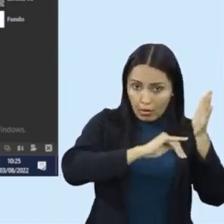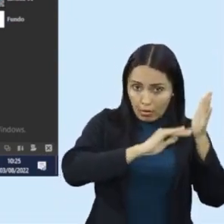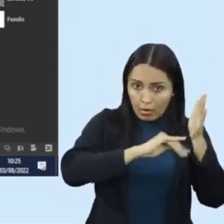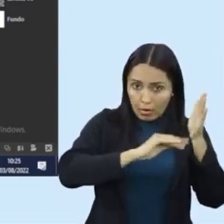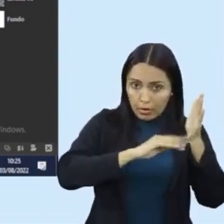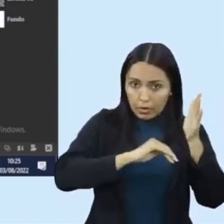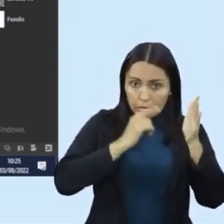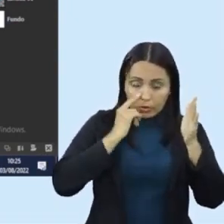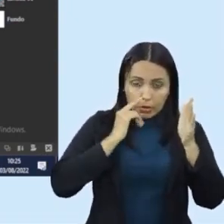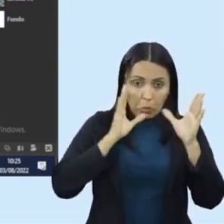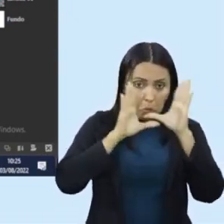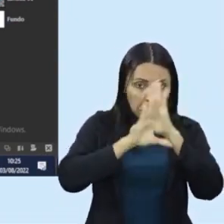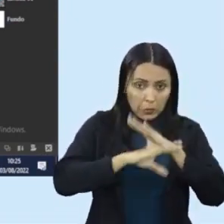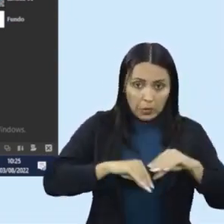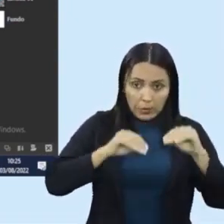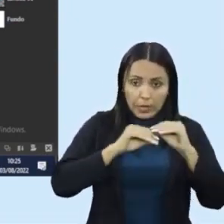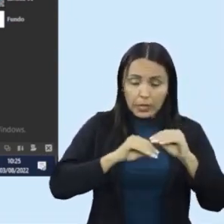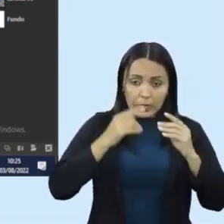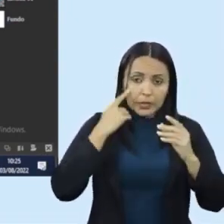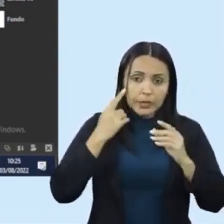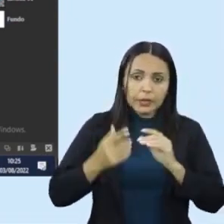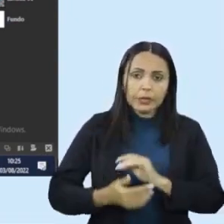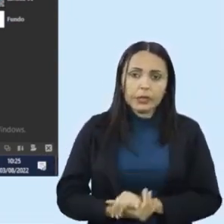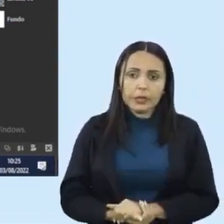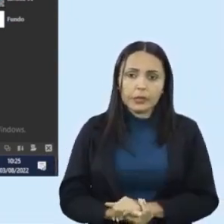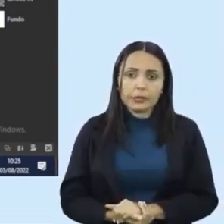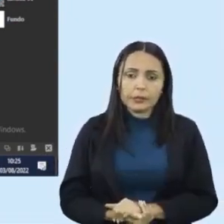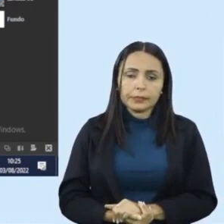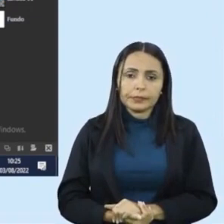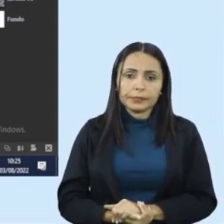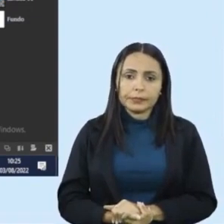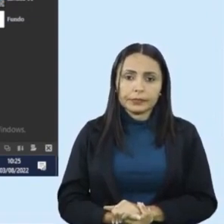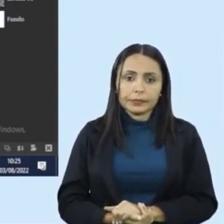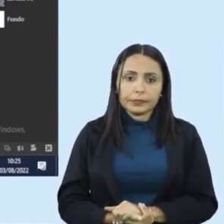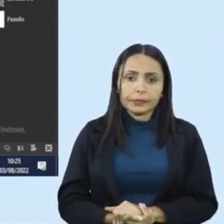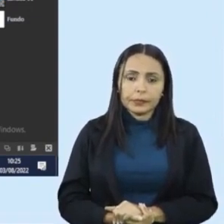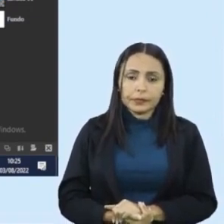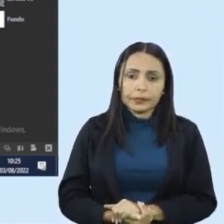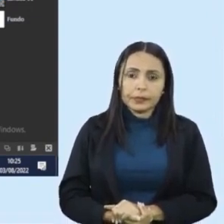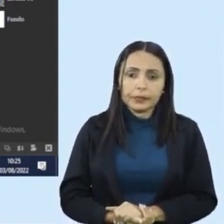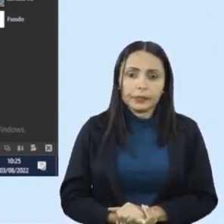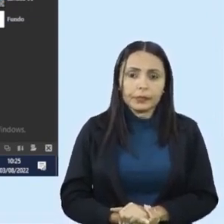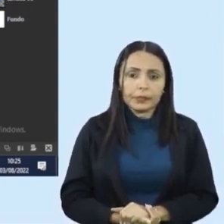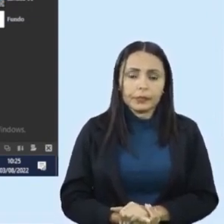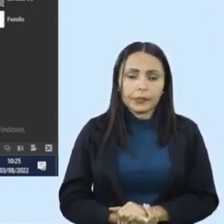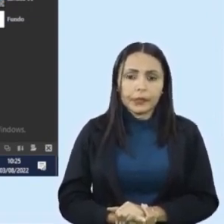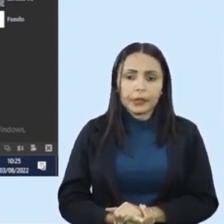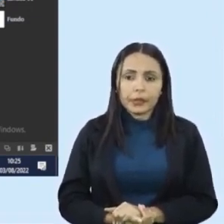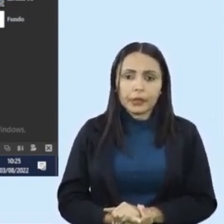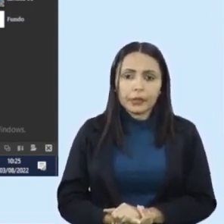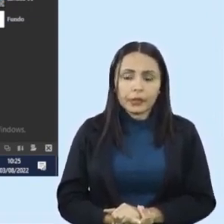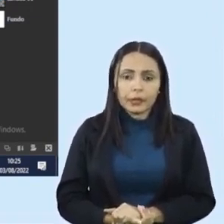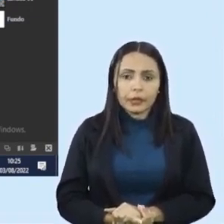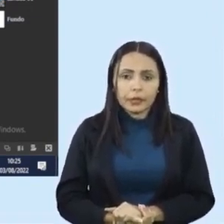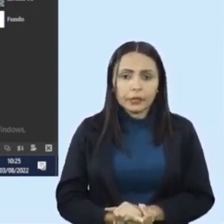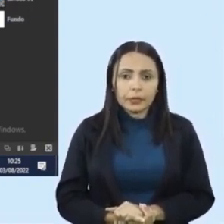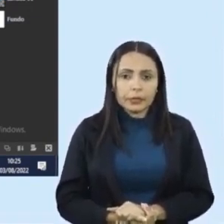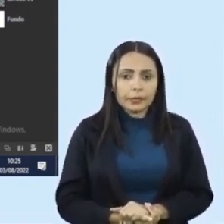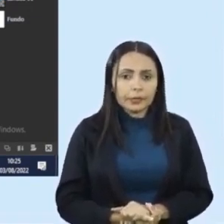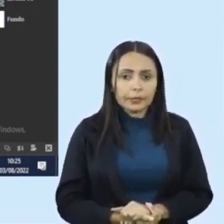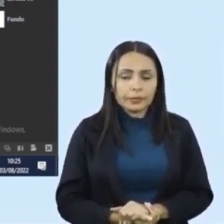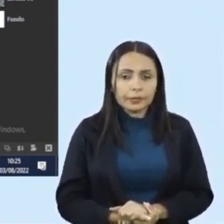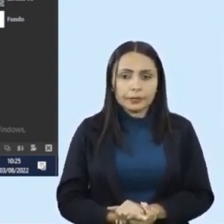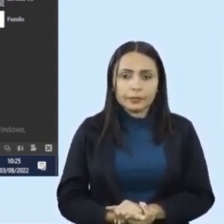olha, desaparece o que foi feito em uma, como desaparece o que foi feito na outra, que nesse caso aqui é o retângulo amarelo.